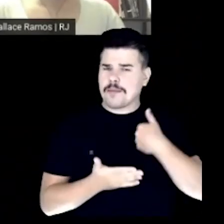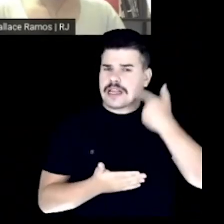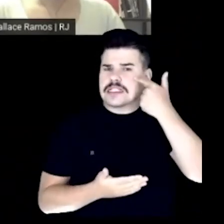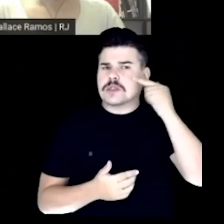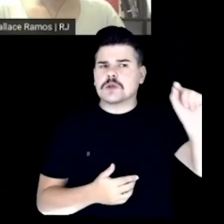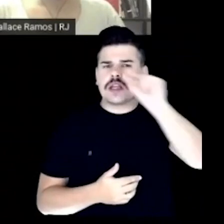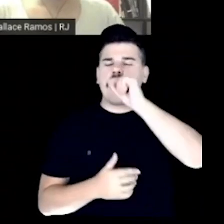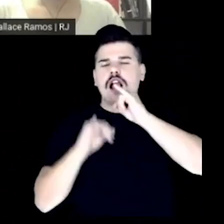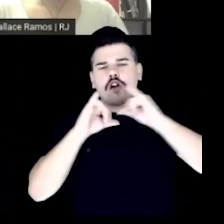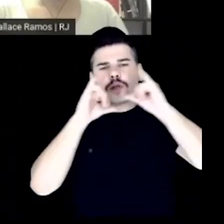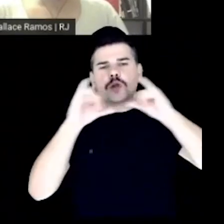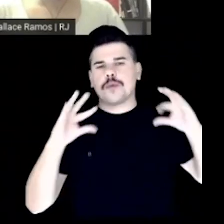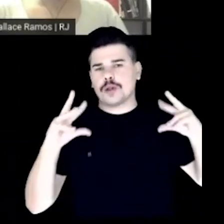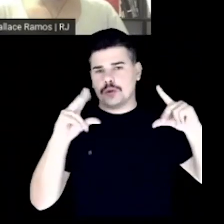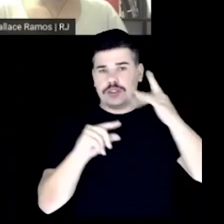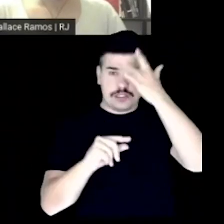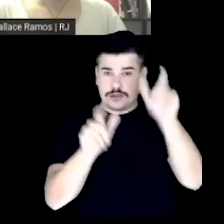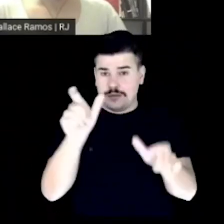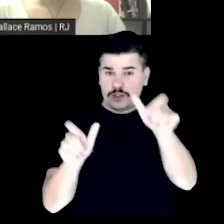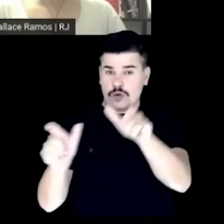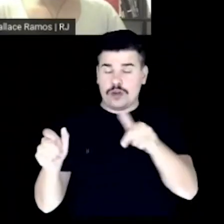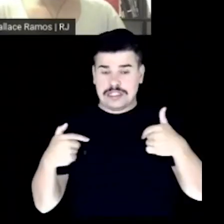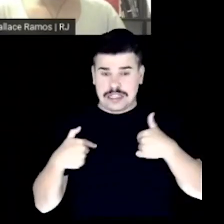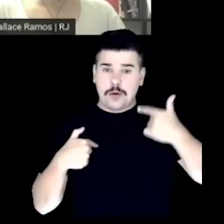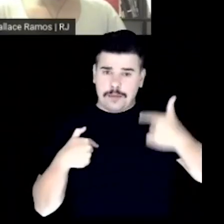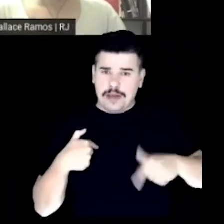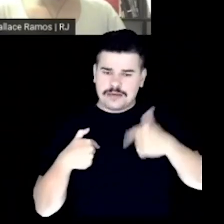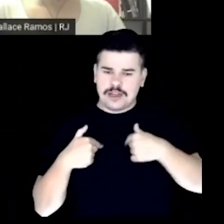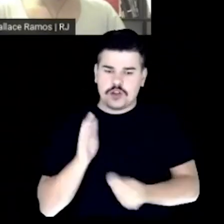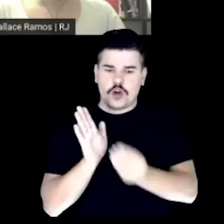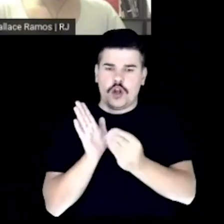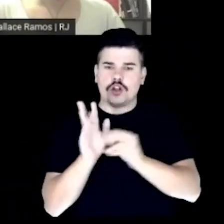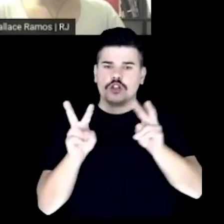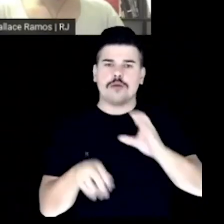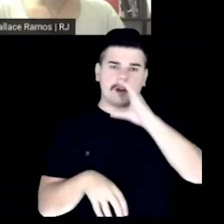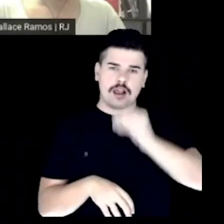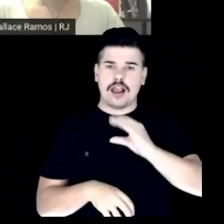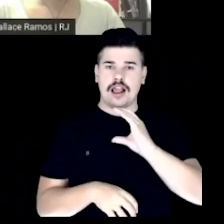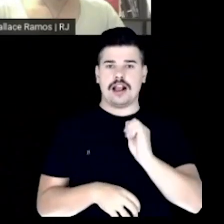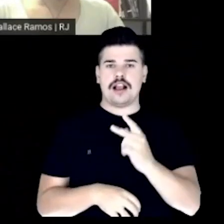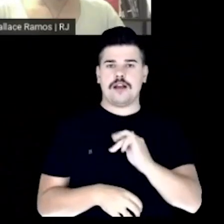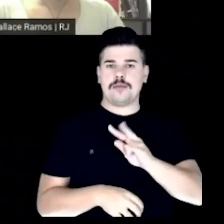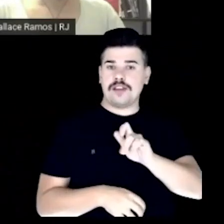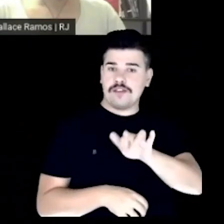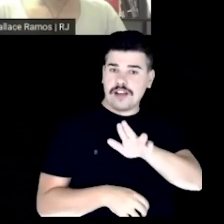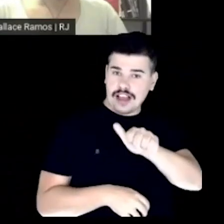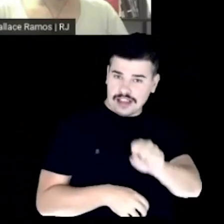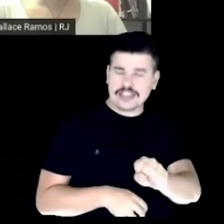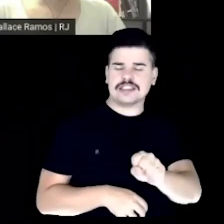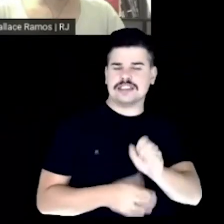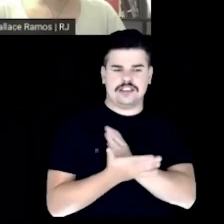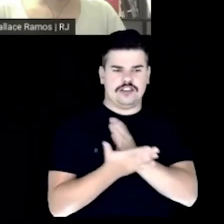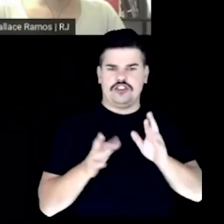confiar que... E não é nem adolescente, que nem tu comentou, pra todo mundo. Porque... Eu quanto mais escrevi o Capivaras, mais eu me dava conta de que separar por idade